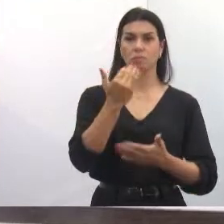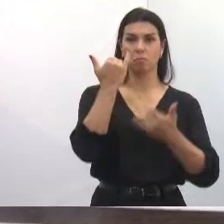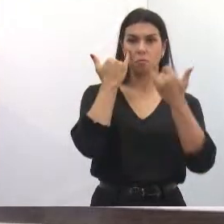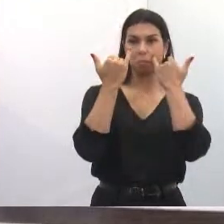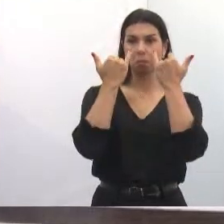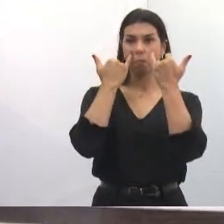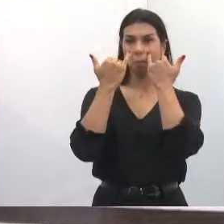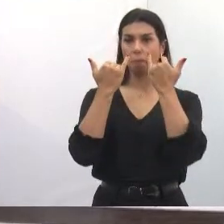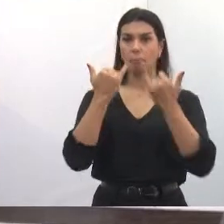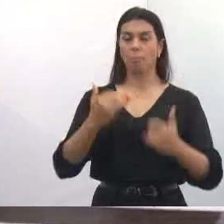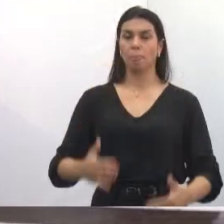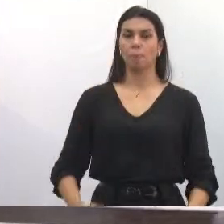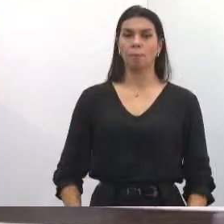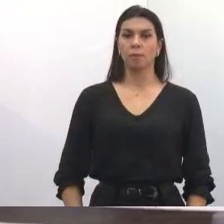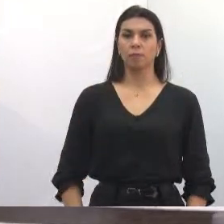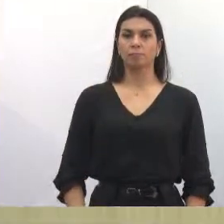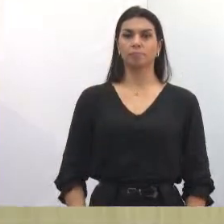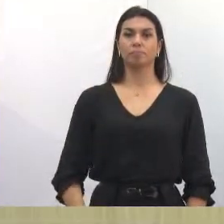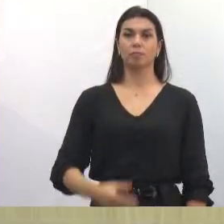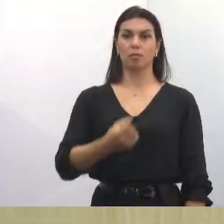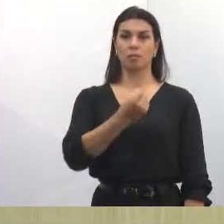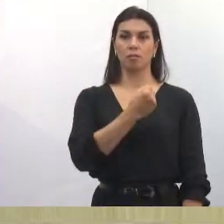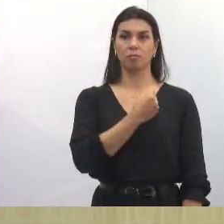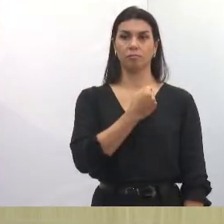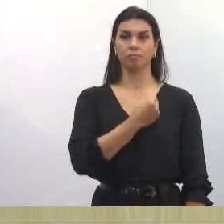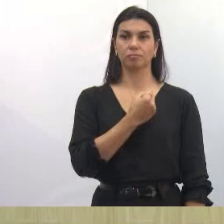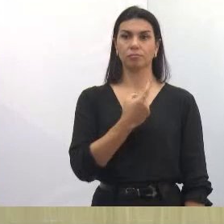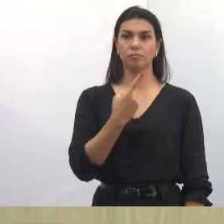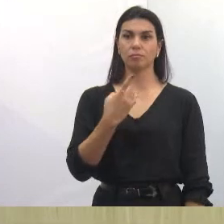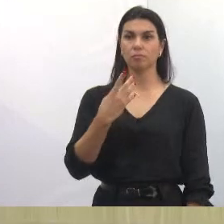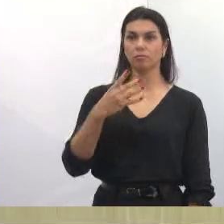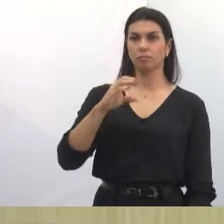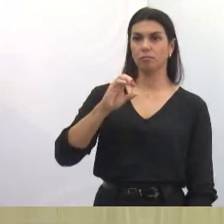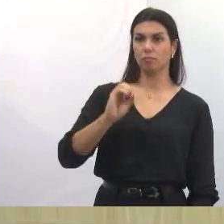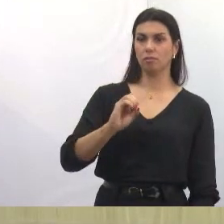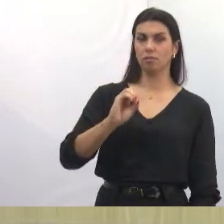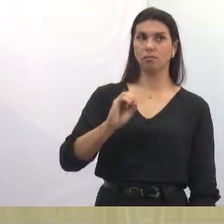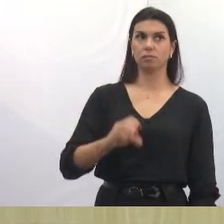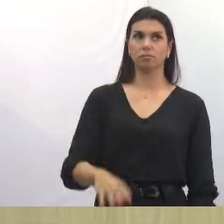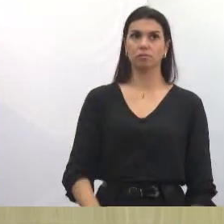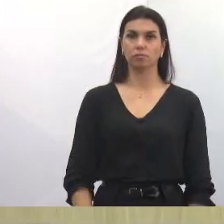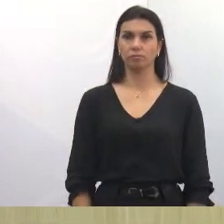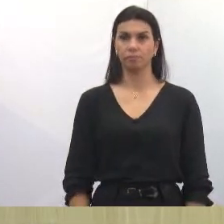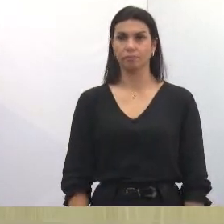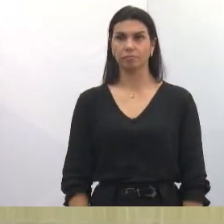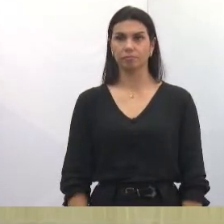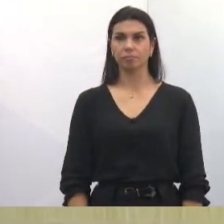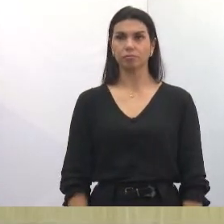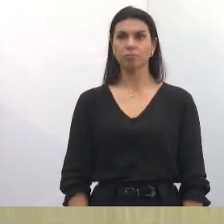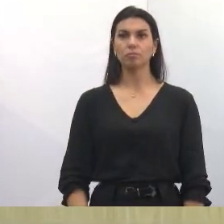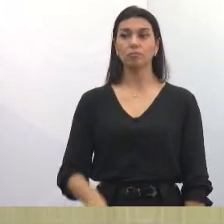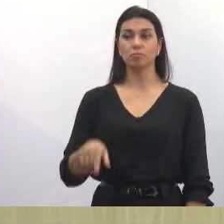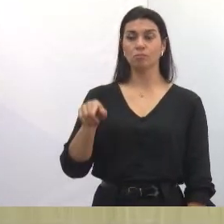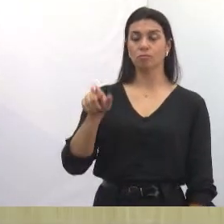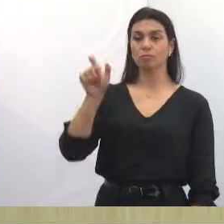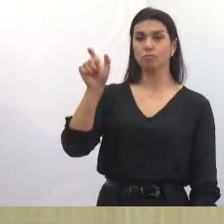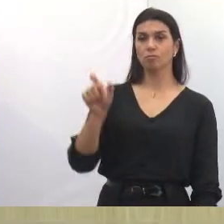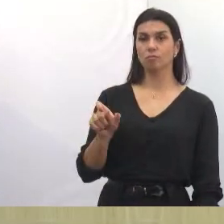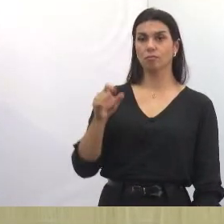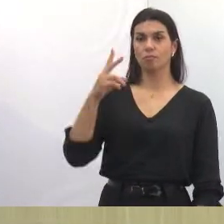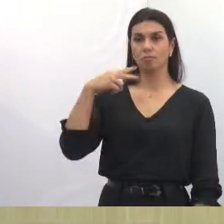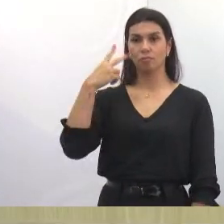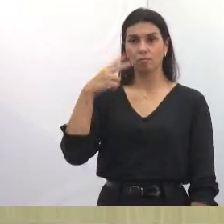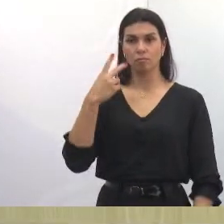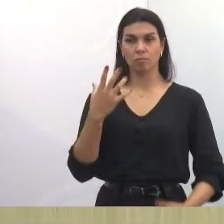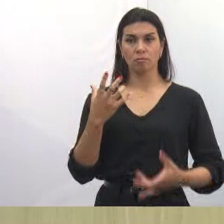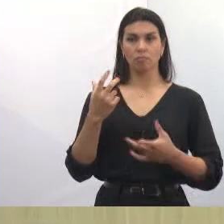informações. Pedido de informações 140. Considerando que esse vereador recebeu